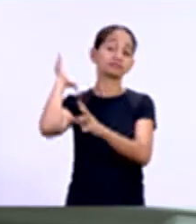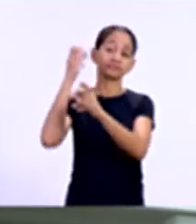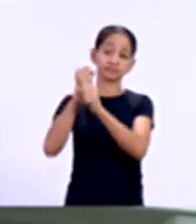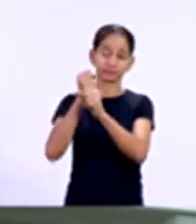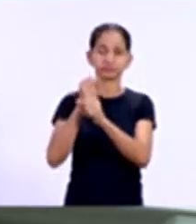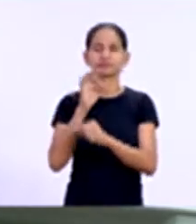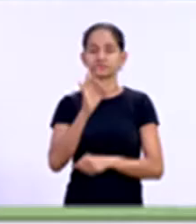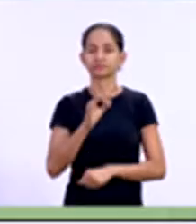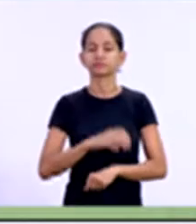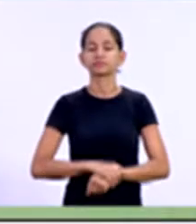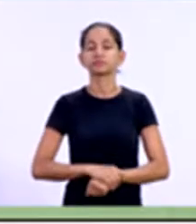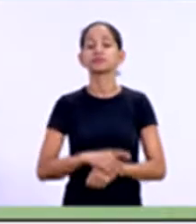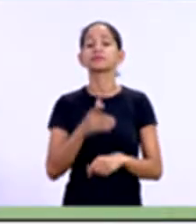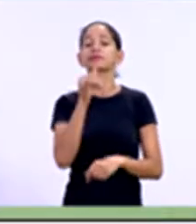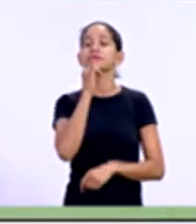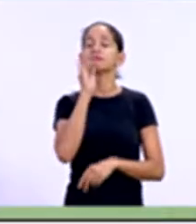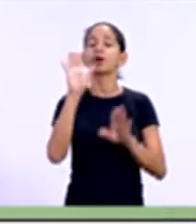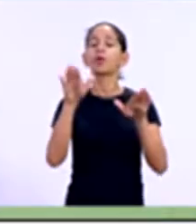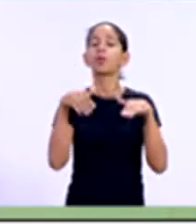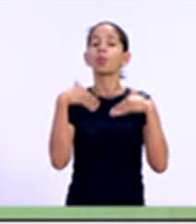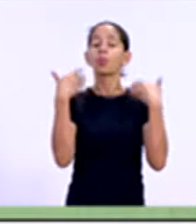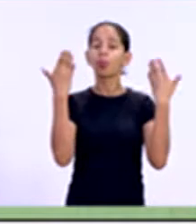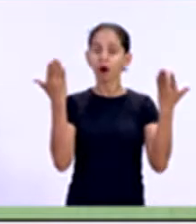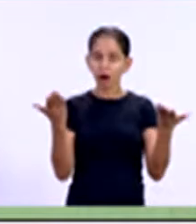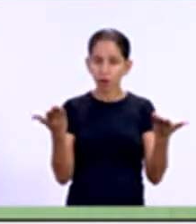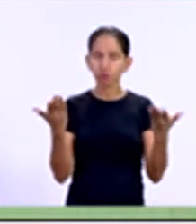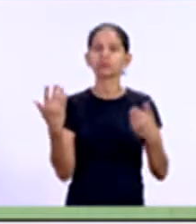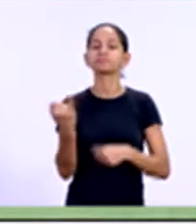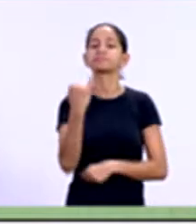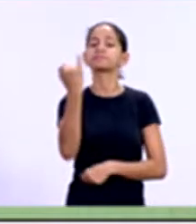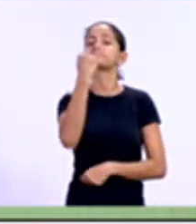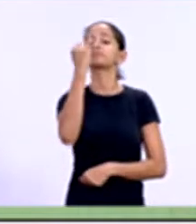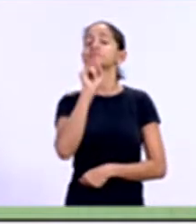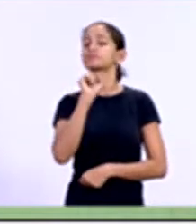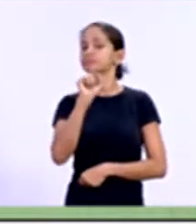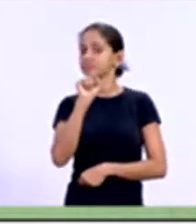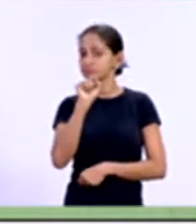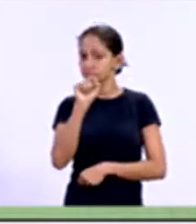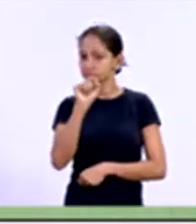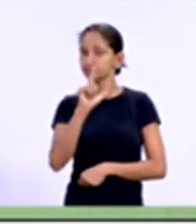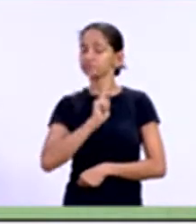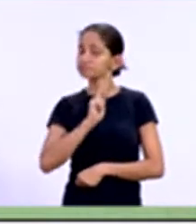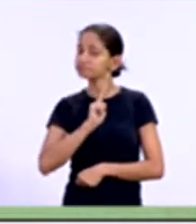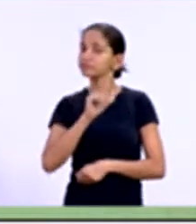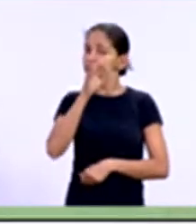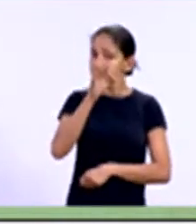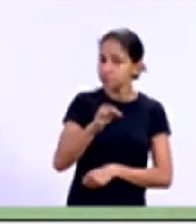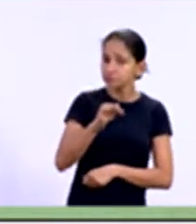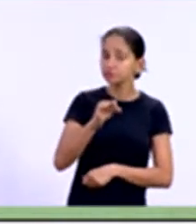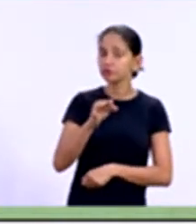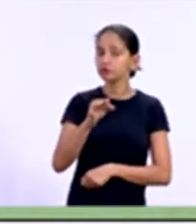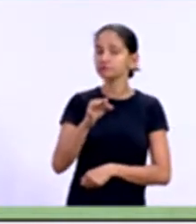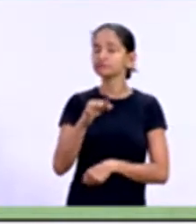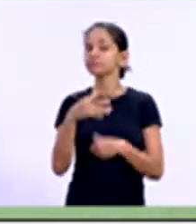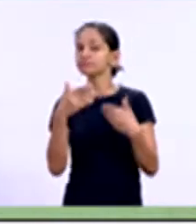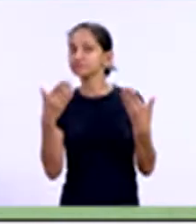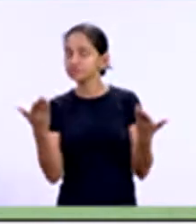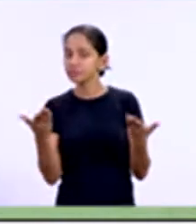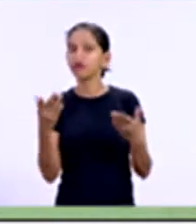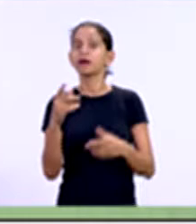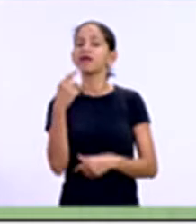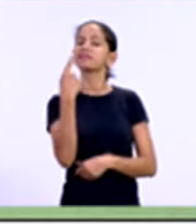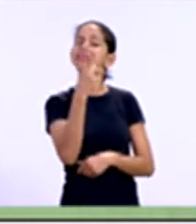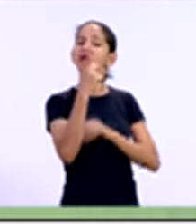ver aqui. Qual a importância, né? Qual a importância